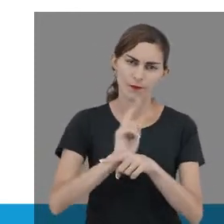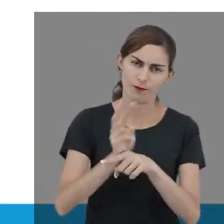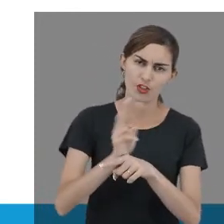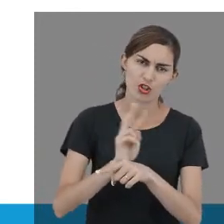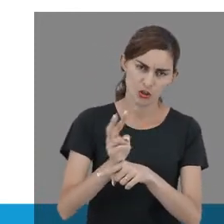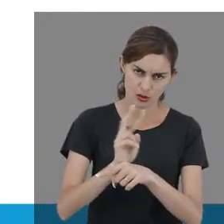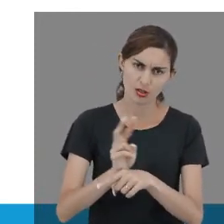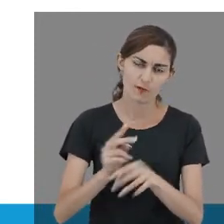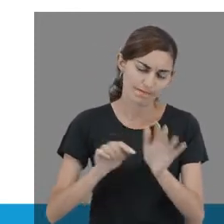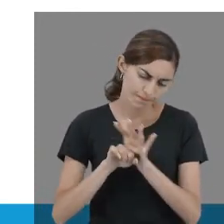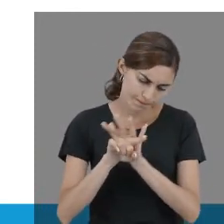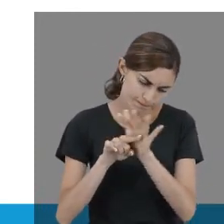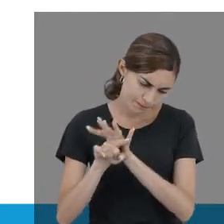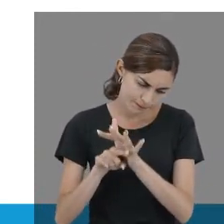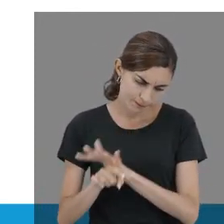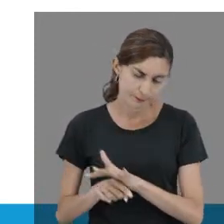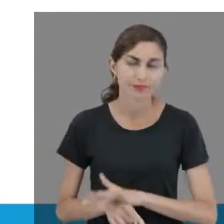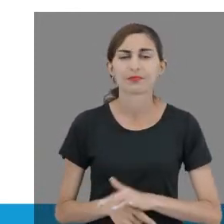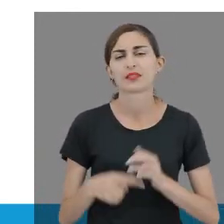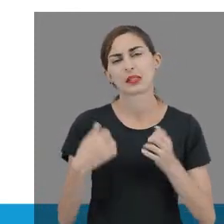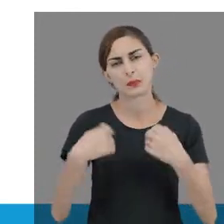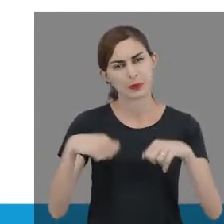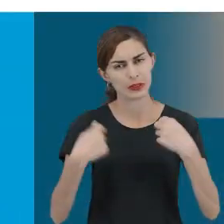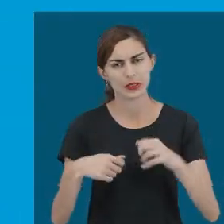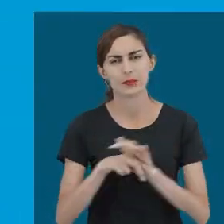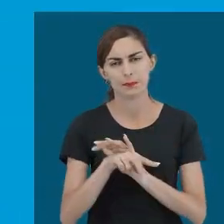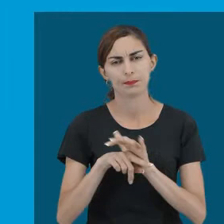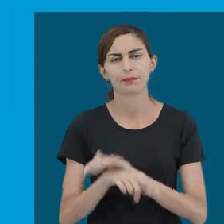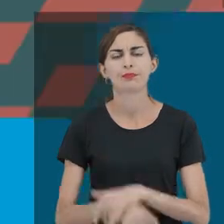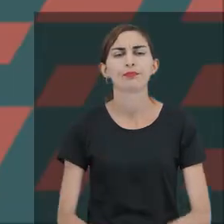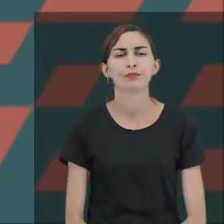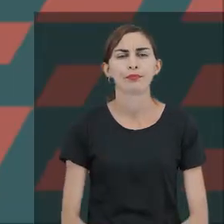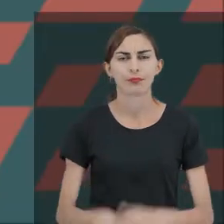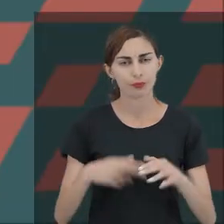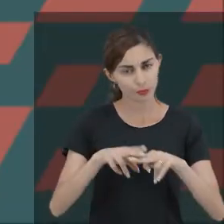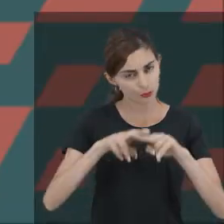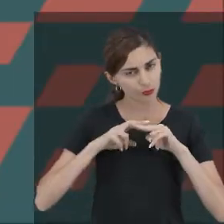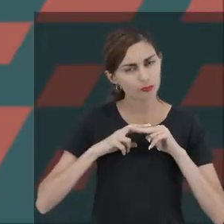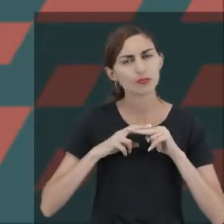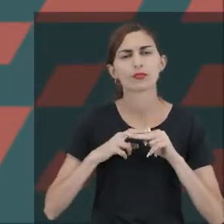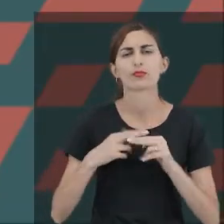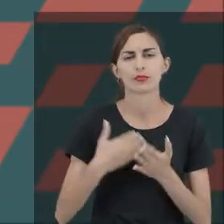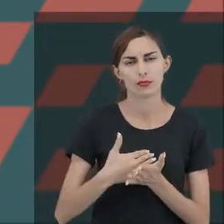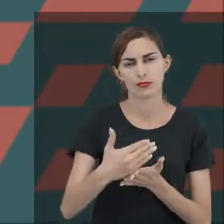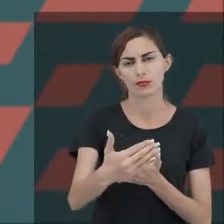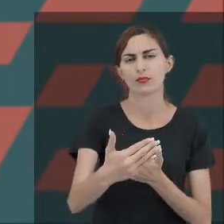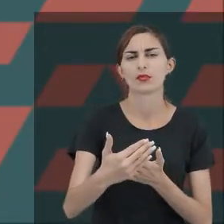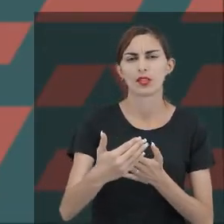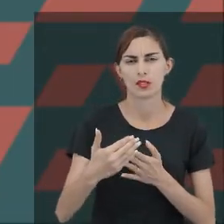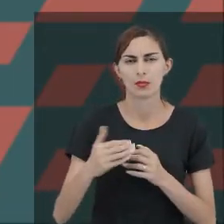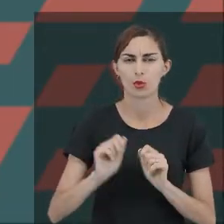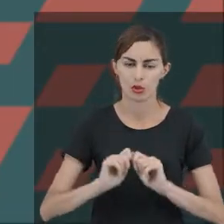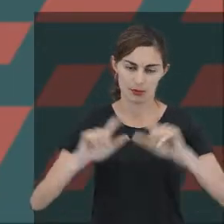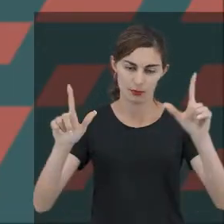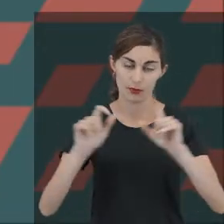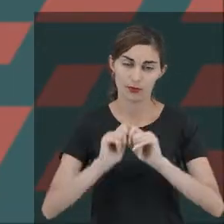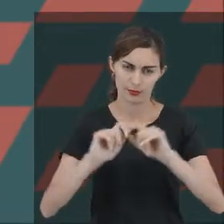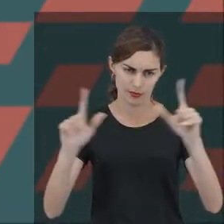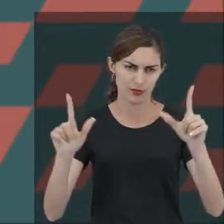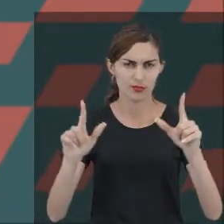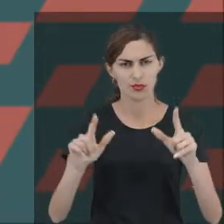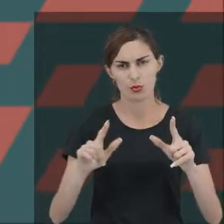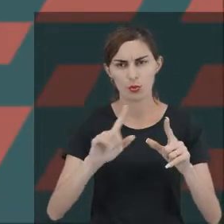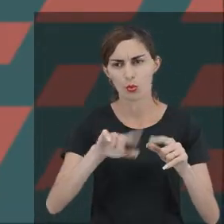é muito importante o encerramento desses casos de investigação. Por isso que a partir dos próximos slides, acho